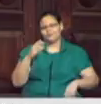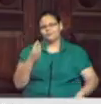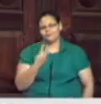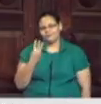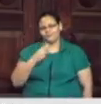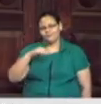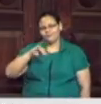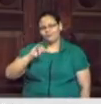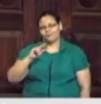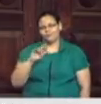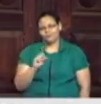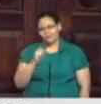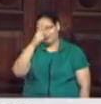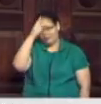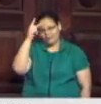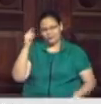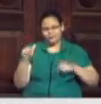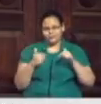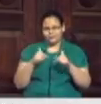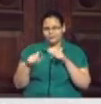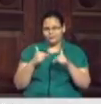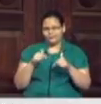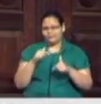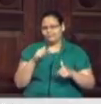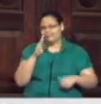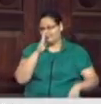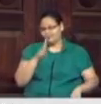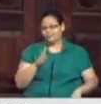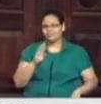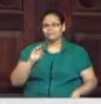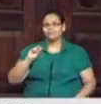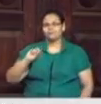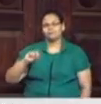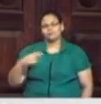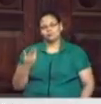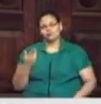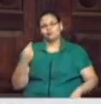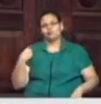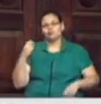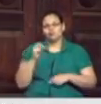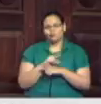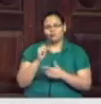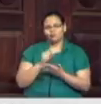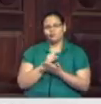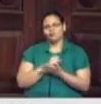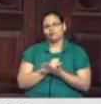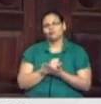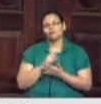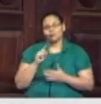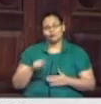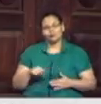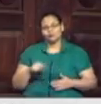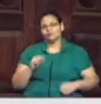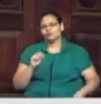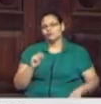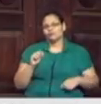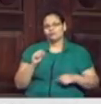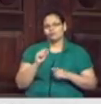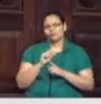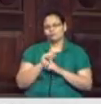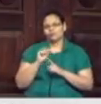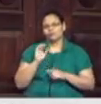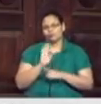pessoas que trabalham direta ou indiretamente em função dos chamados empreendimentos solidários. No